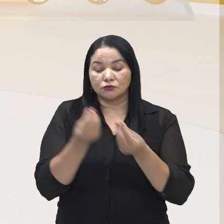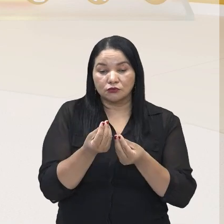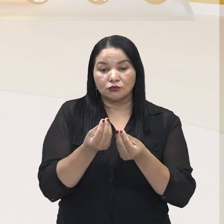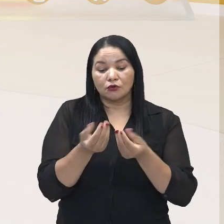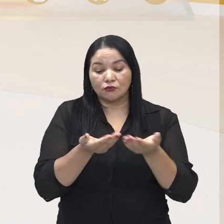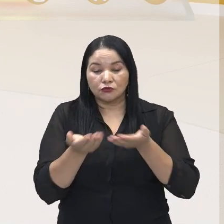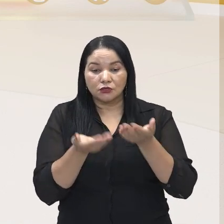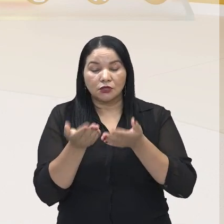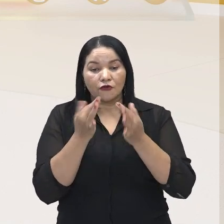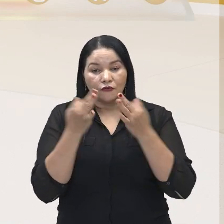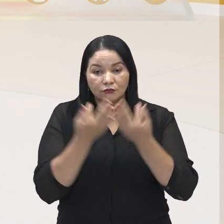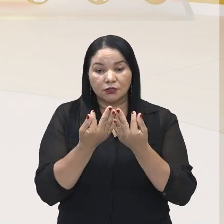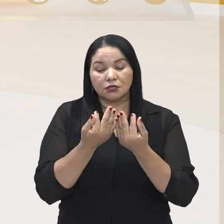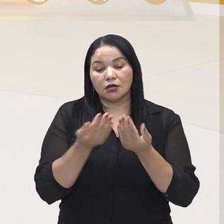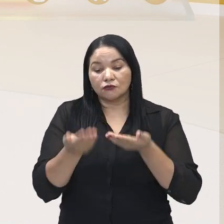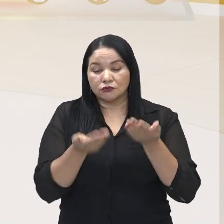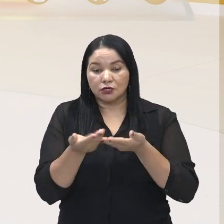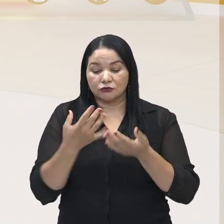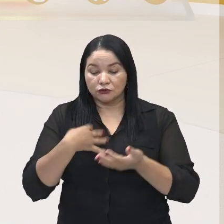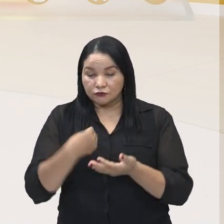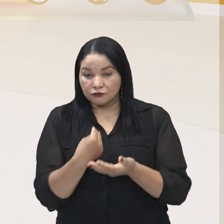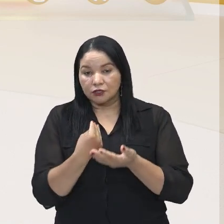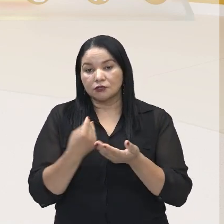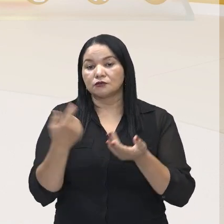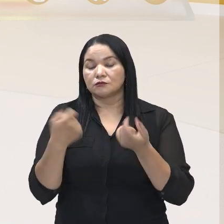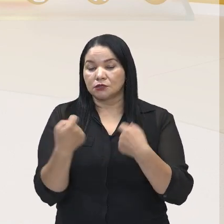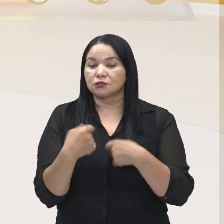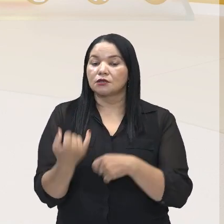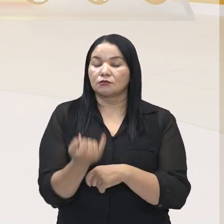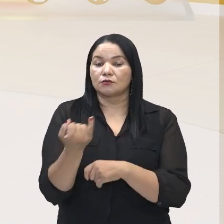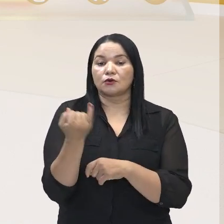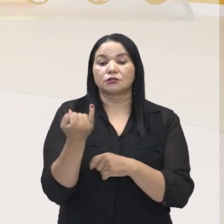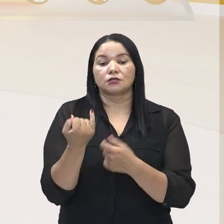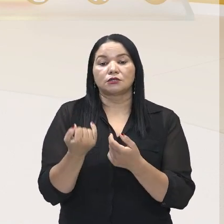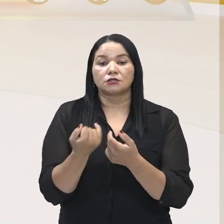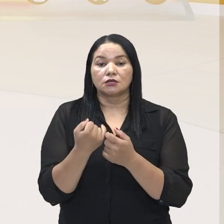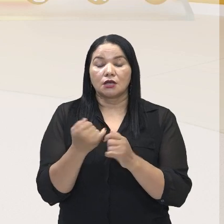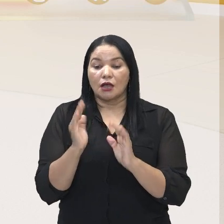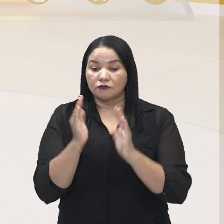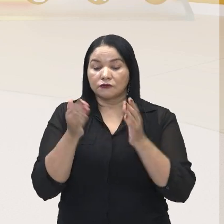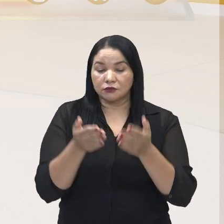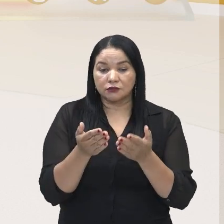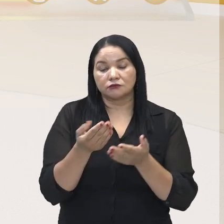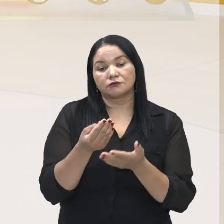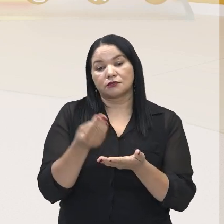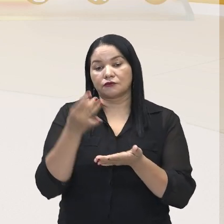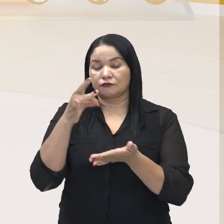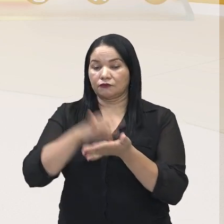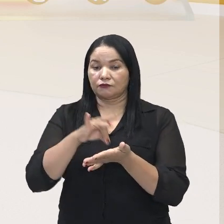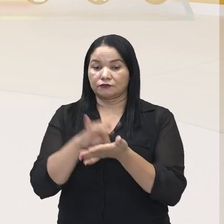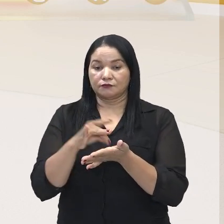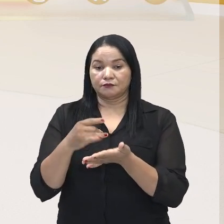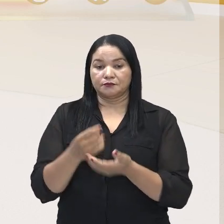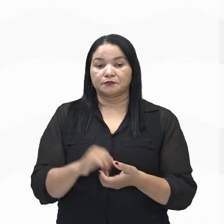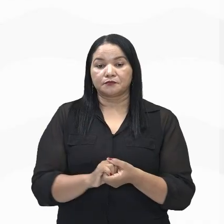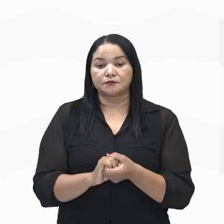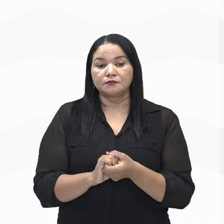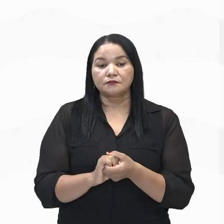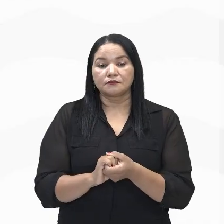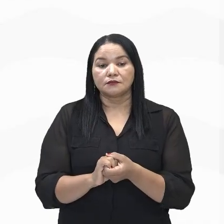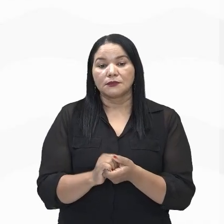família, de cuidar dos filhos, né? Então é muito importante essa visão dessa realidade. No 6.3 nós